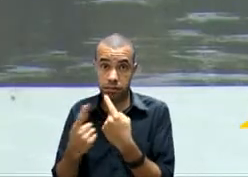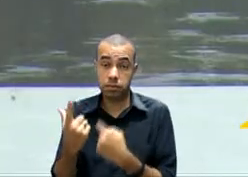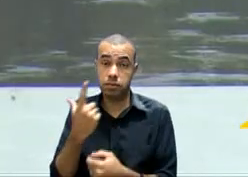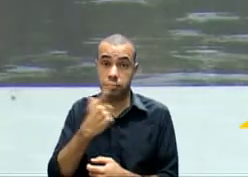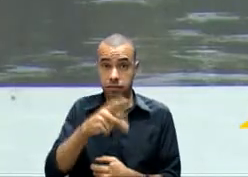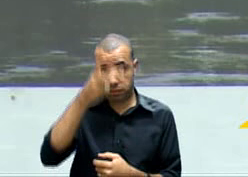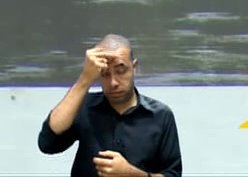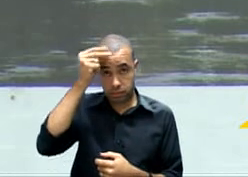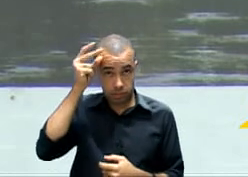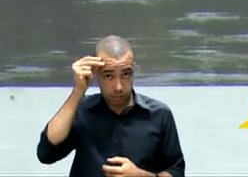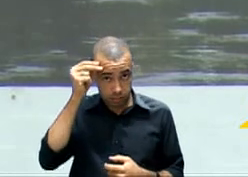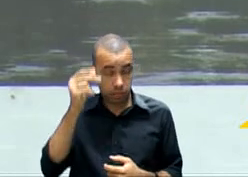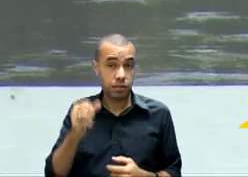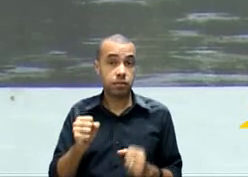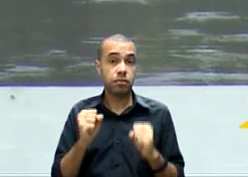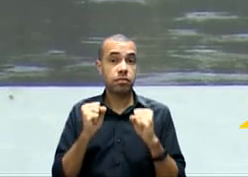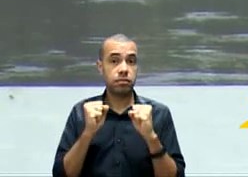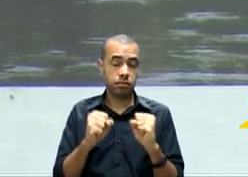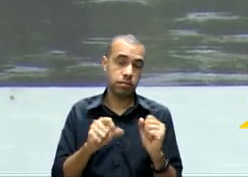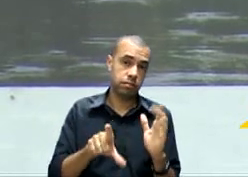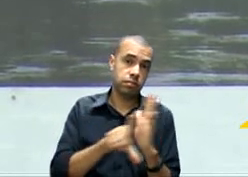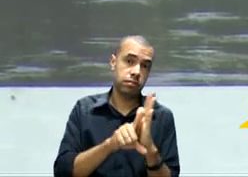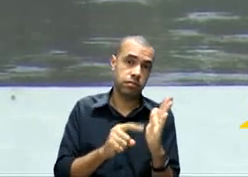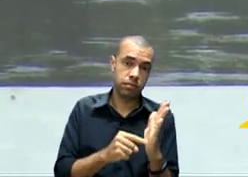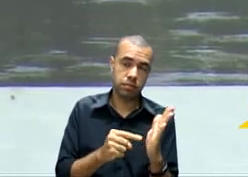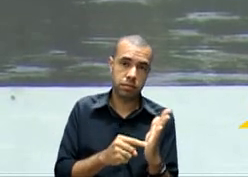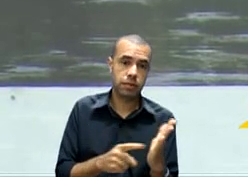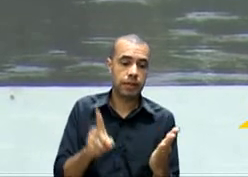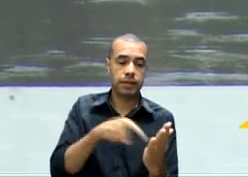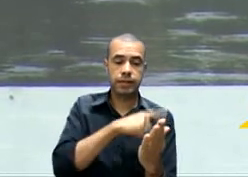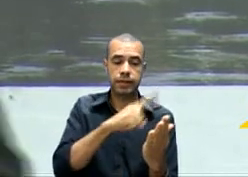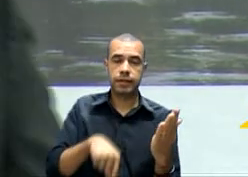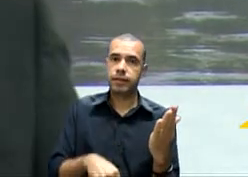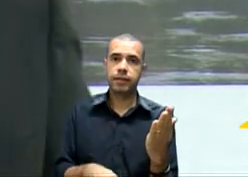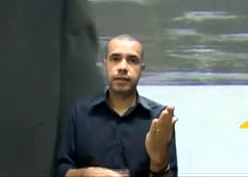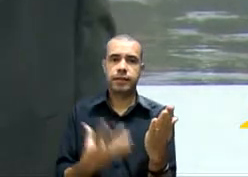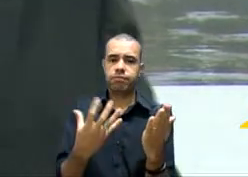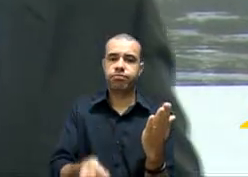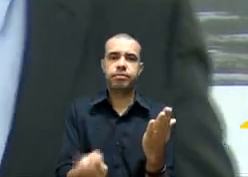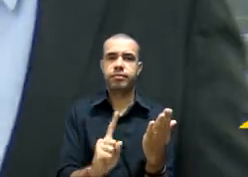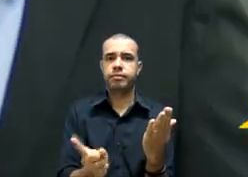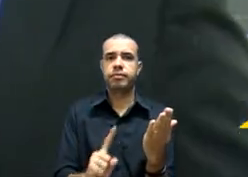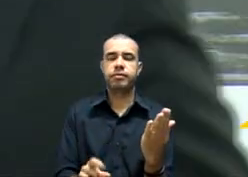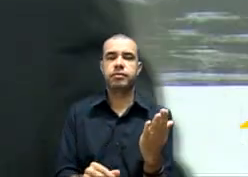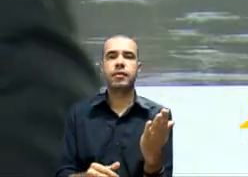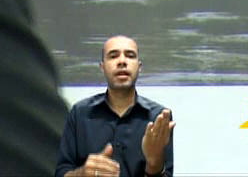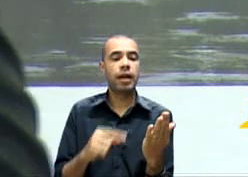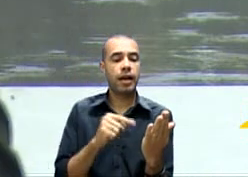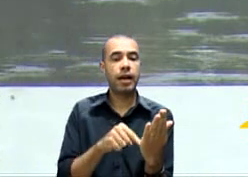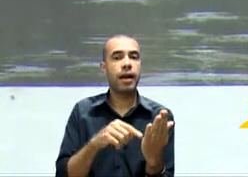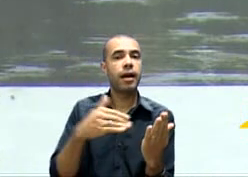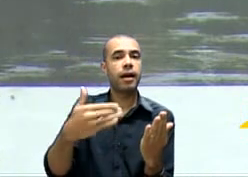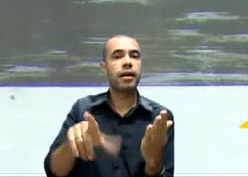o Executivo, a lei pode ter o veto derrubado tranquilamente, que ela vai ter como